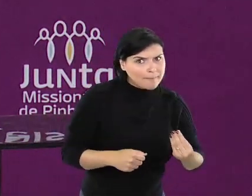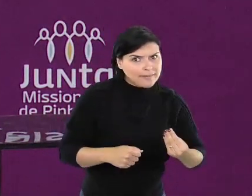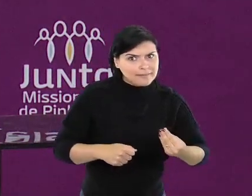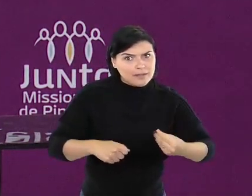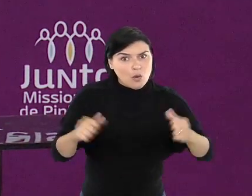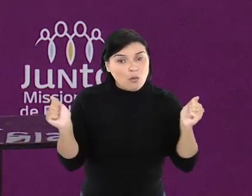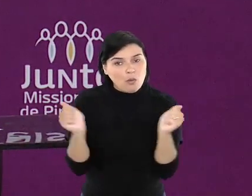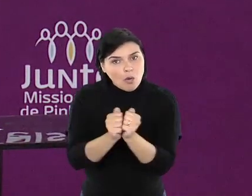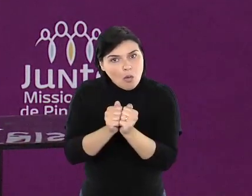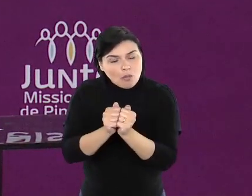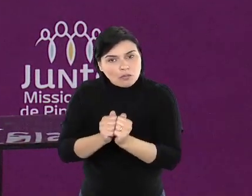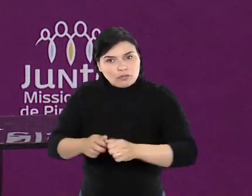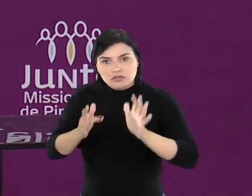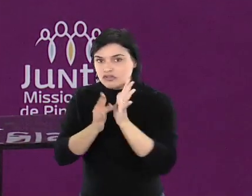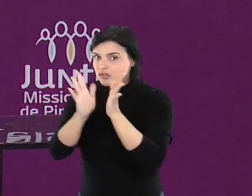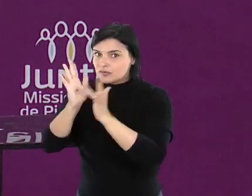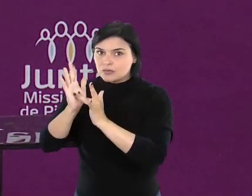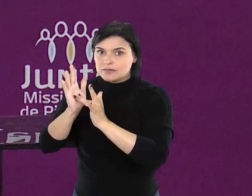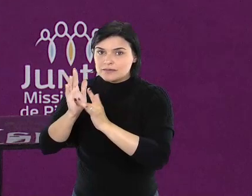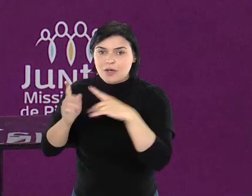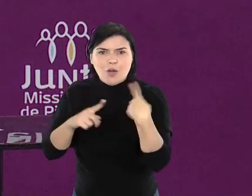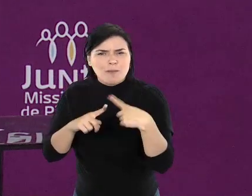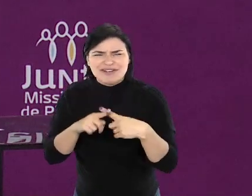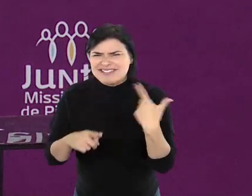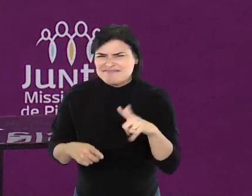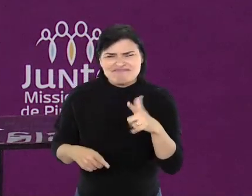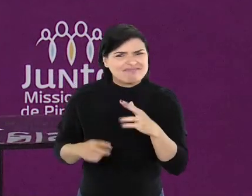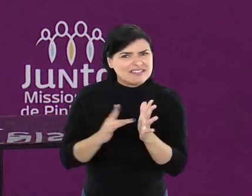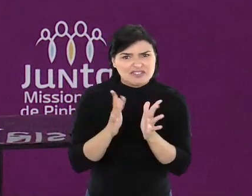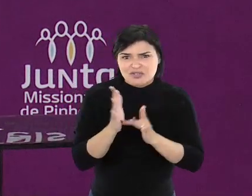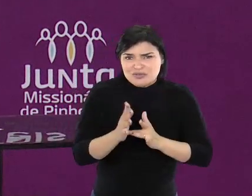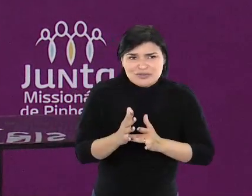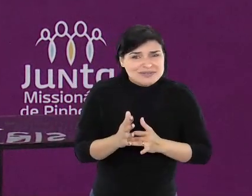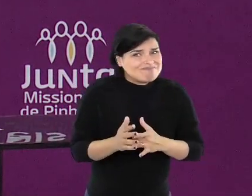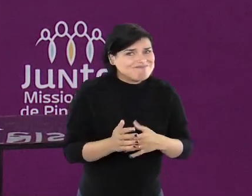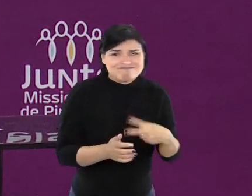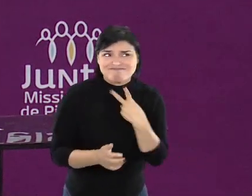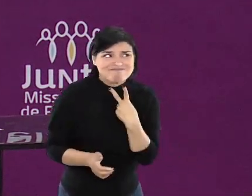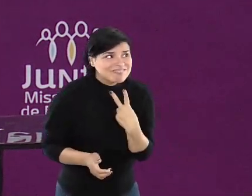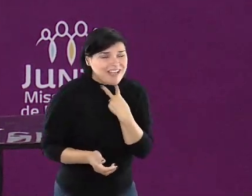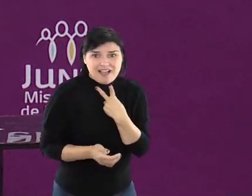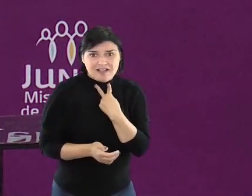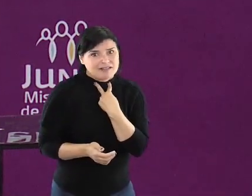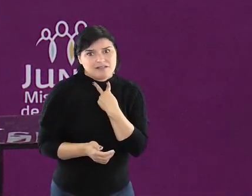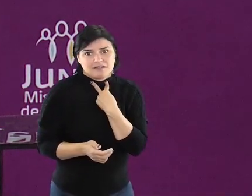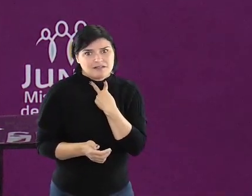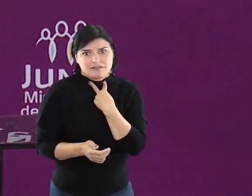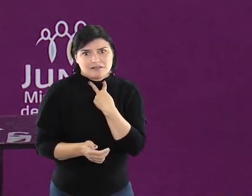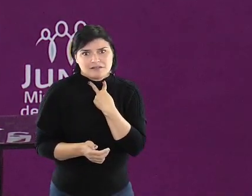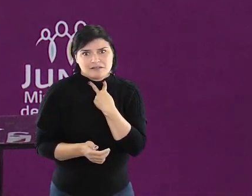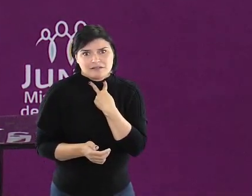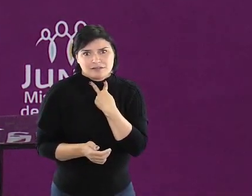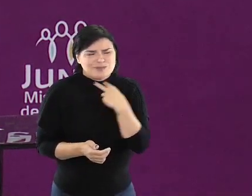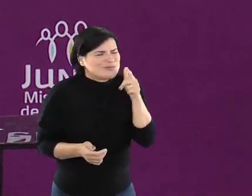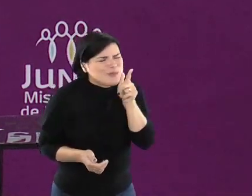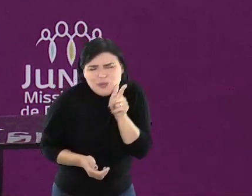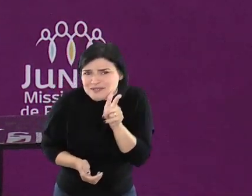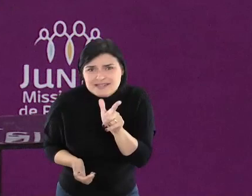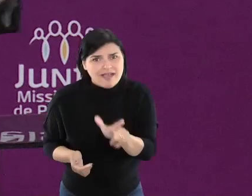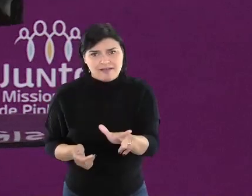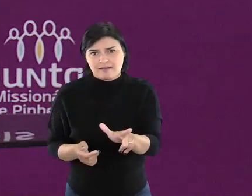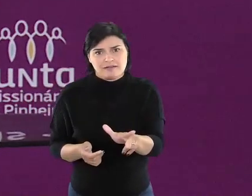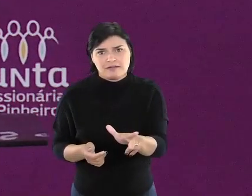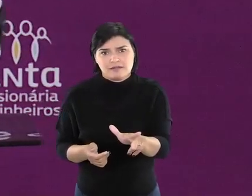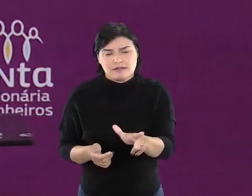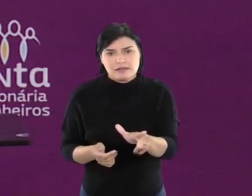sem Jesus nós não fazemos nada a palavra cooperadores aqui no grego significa aqueles que trabalham